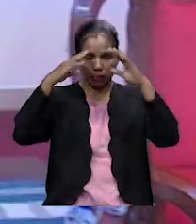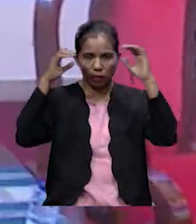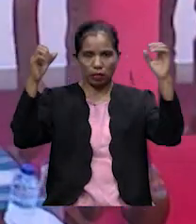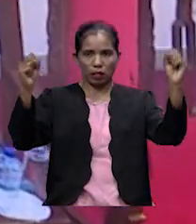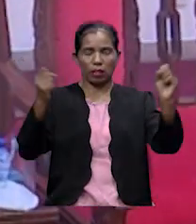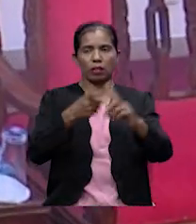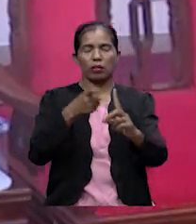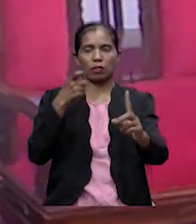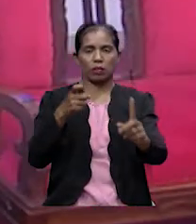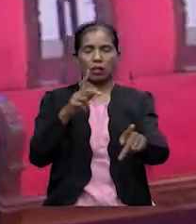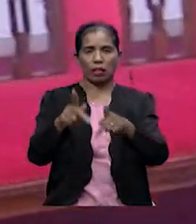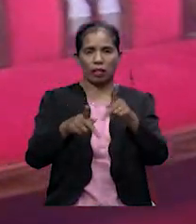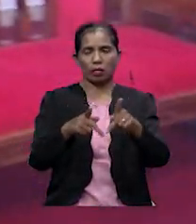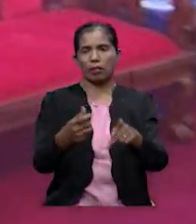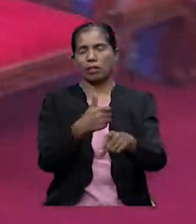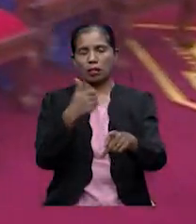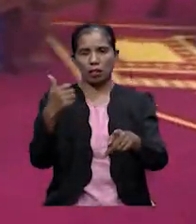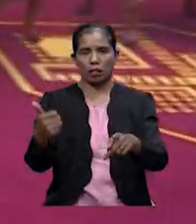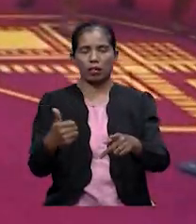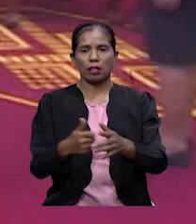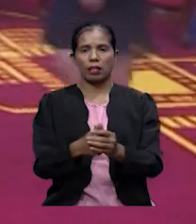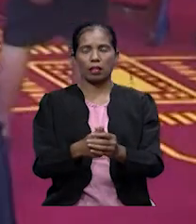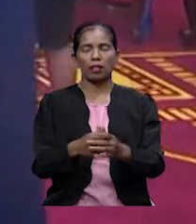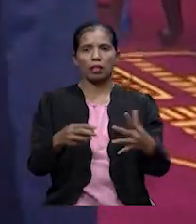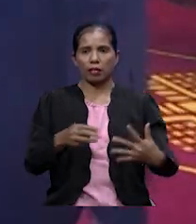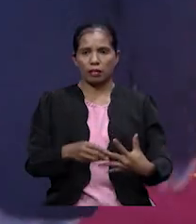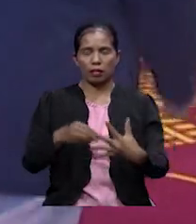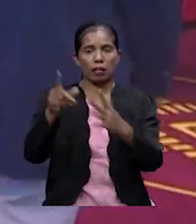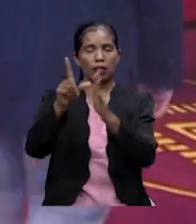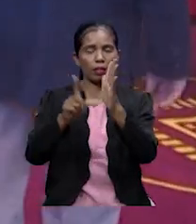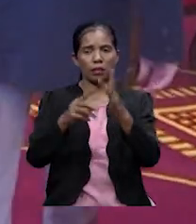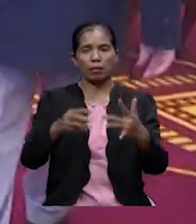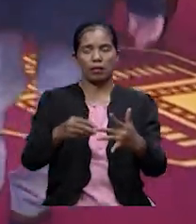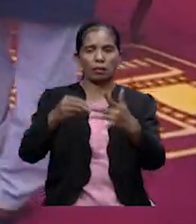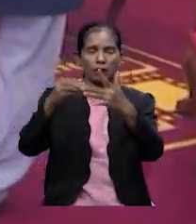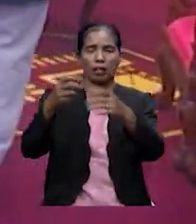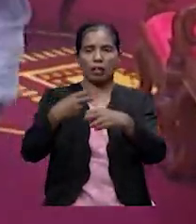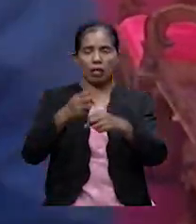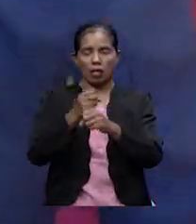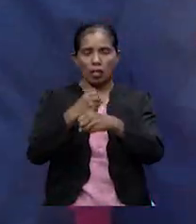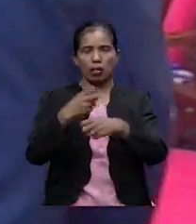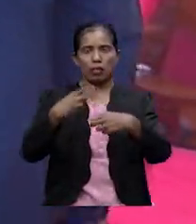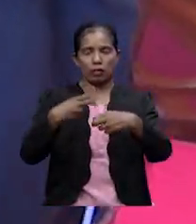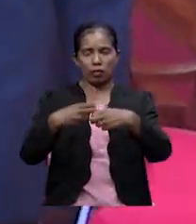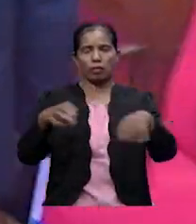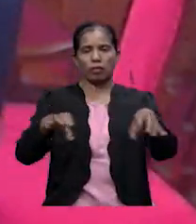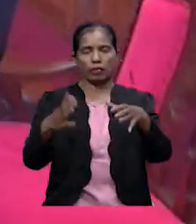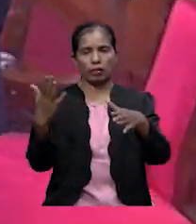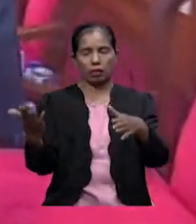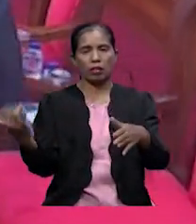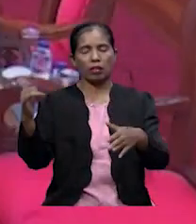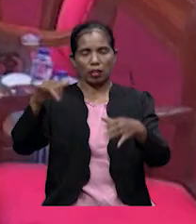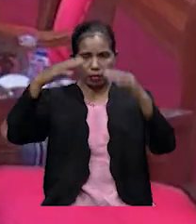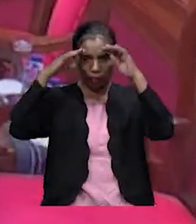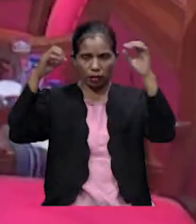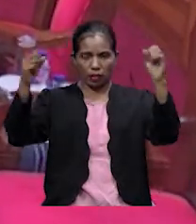husi magistracia influência e circunstância específica bel resulta no desviação recurso sira husi rohoto